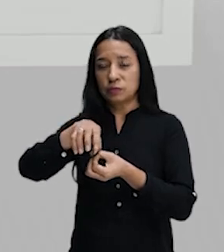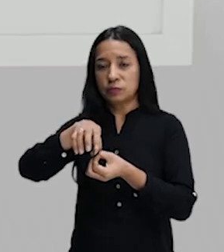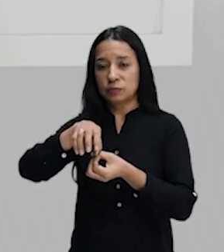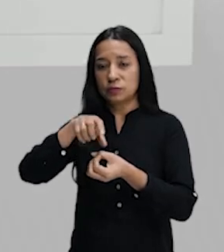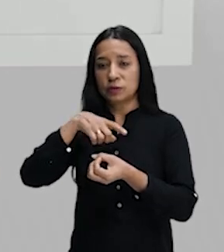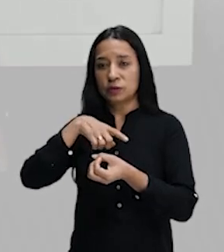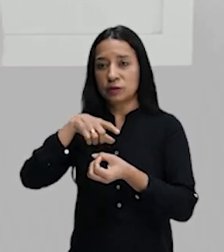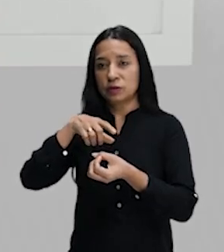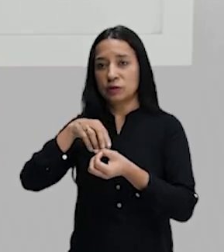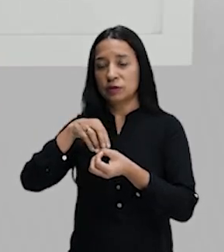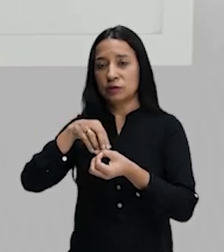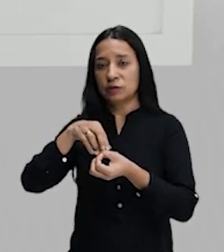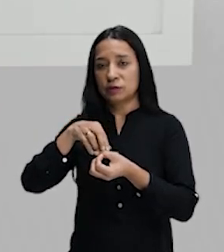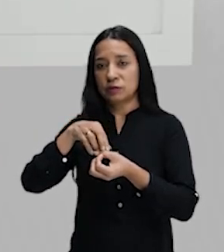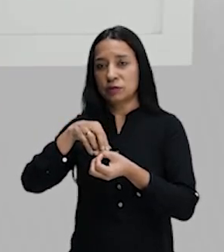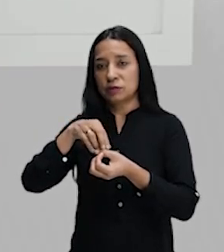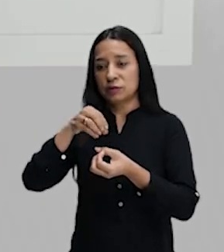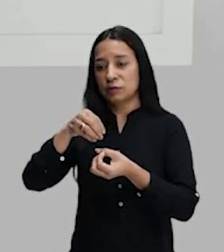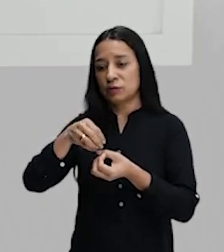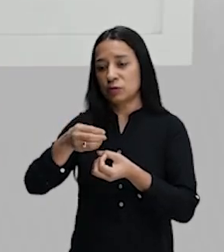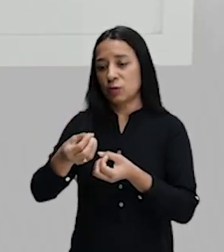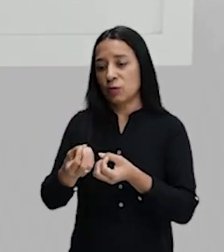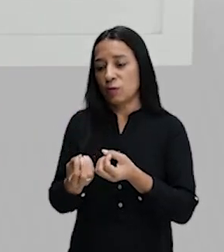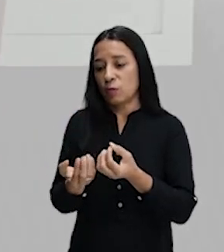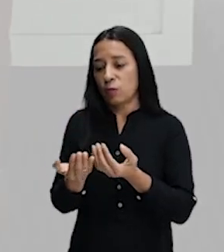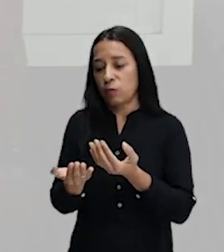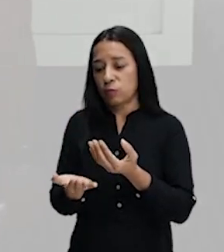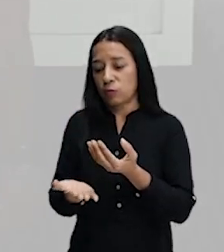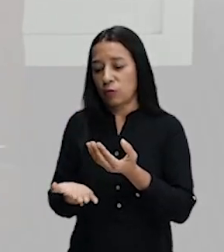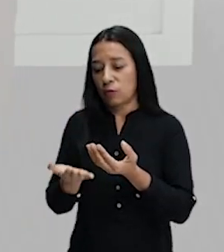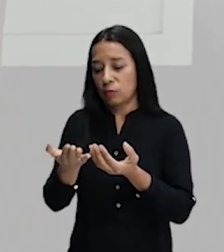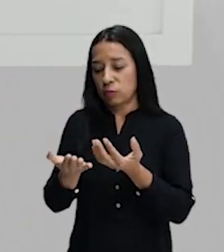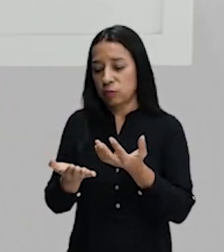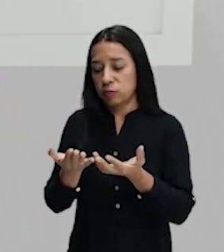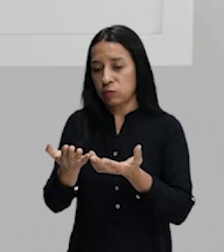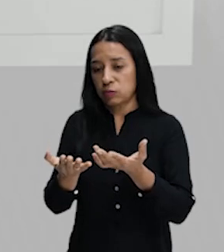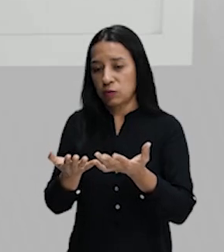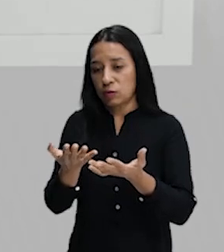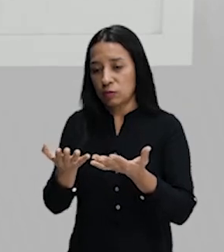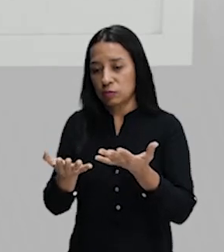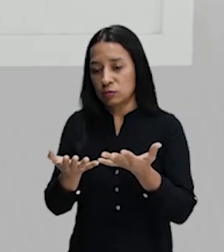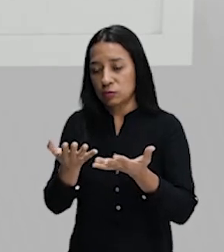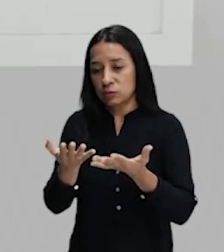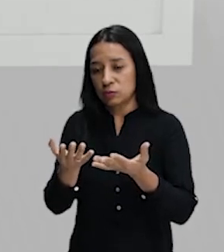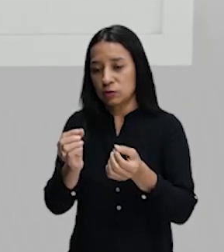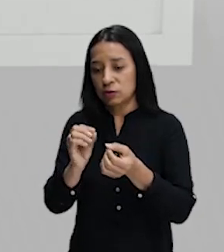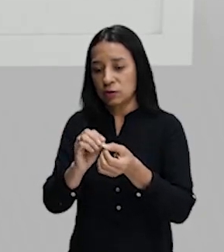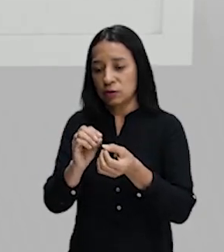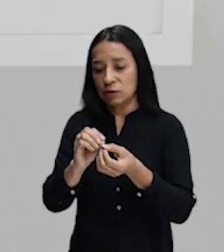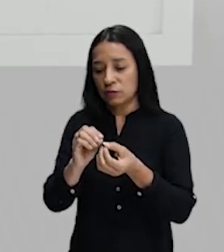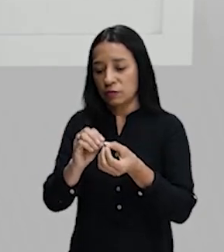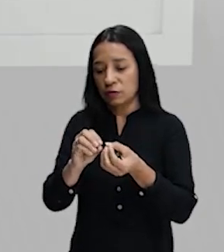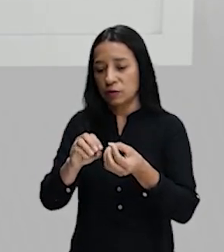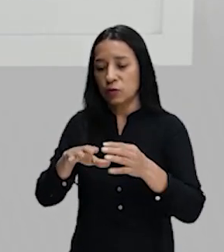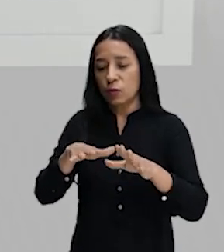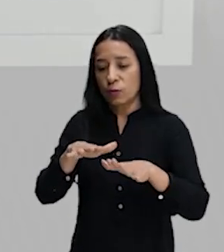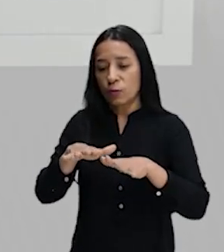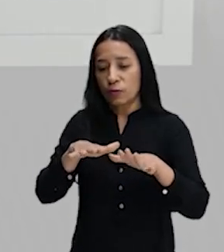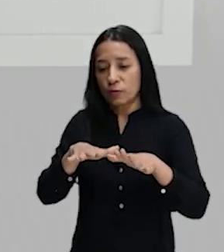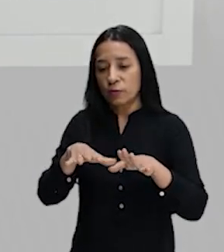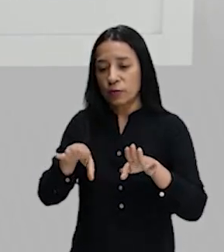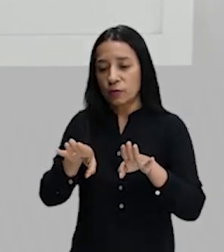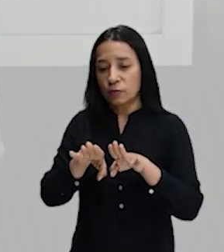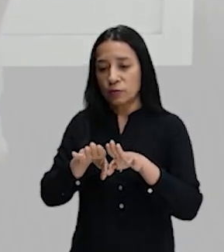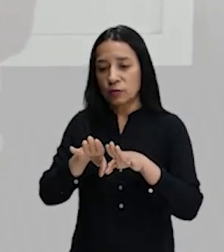ali o processo de boiar na água, né? E a gente vai perceber que esse ímã ele vai fazer um movimento até se adequar a